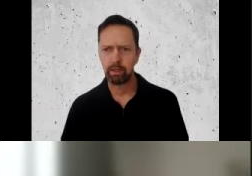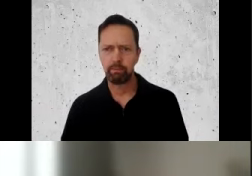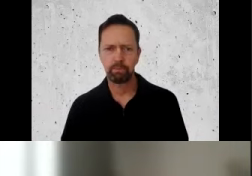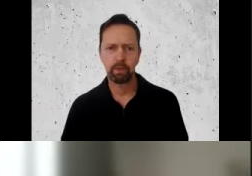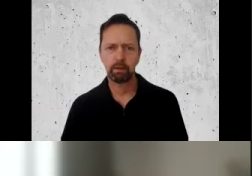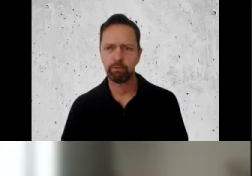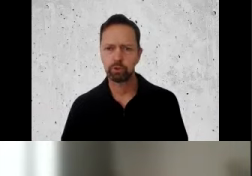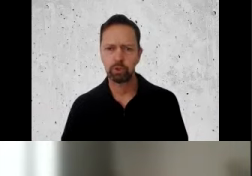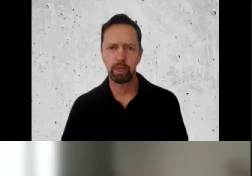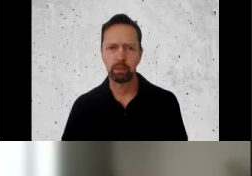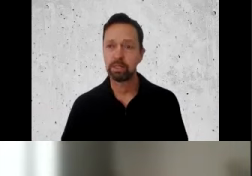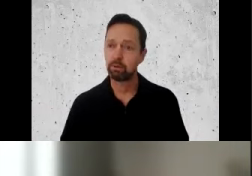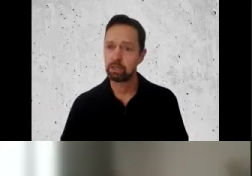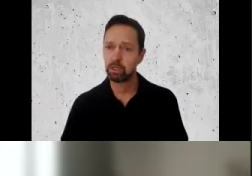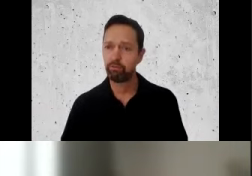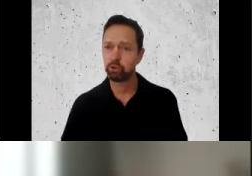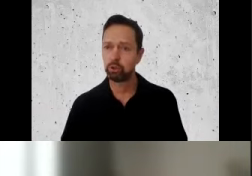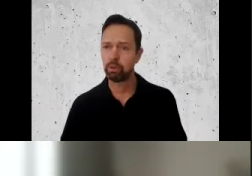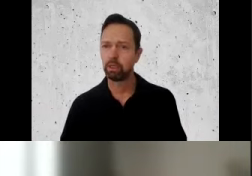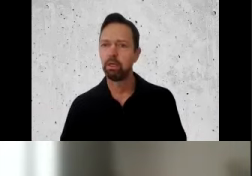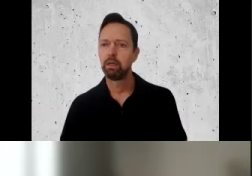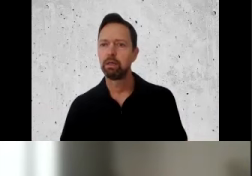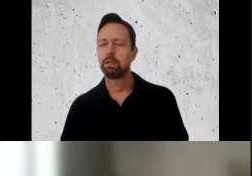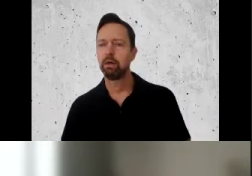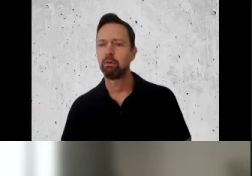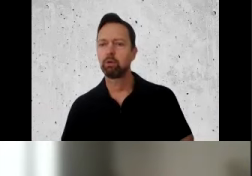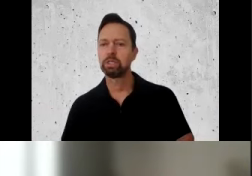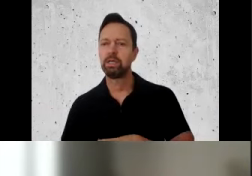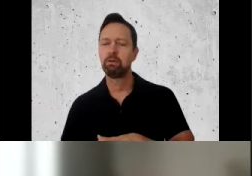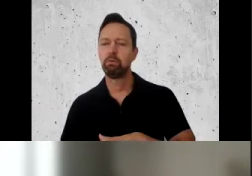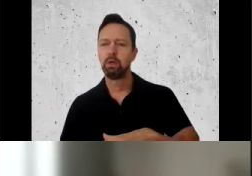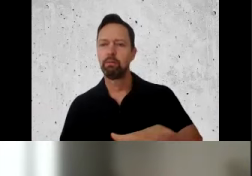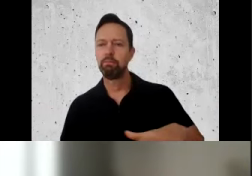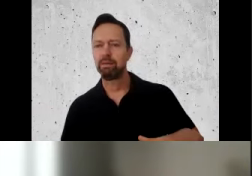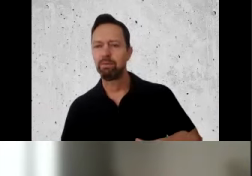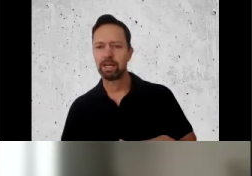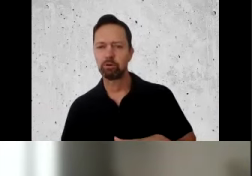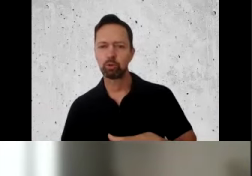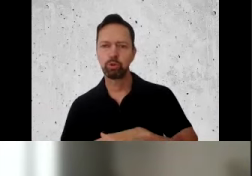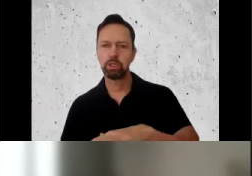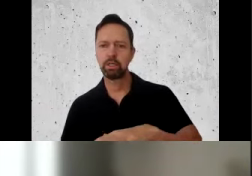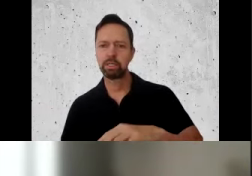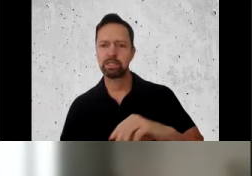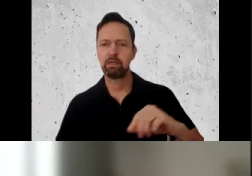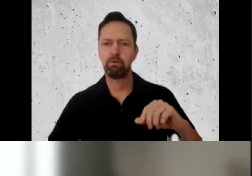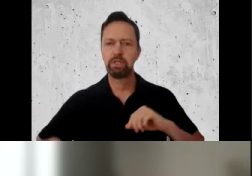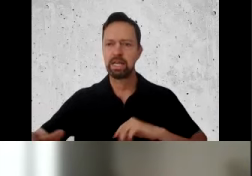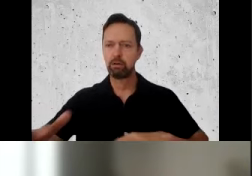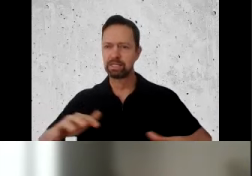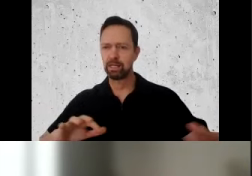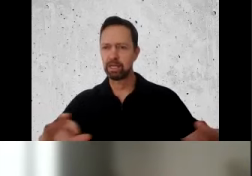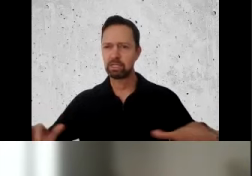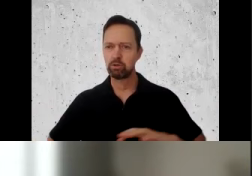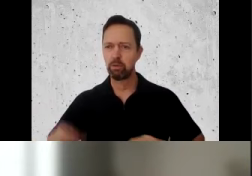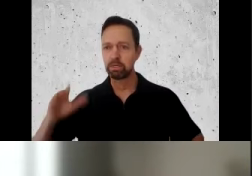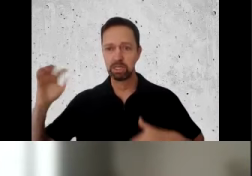lá, é que funcionou bem. Então, esse é um caso em que funcionou bem. Então, que conseguiram minimizar os custos de transação, fizeram